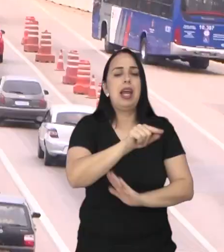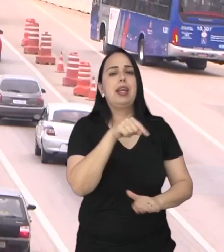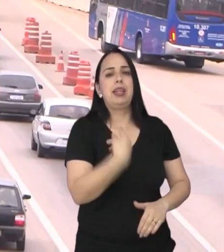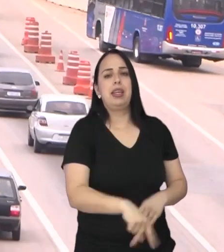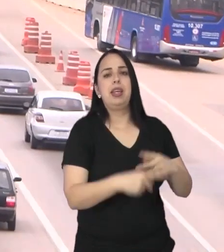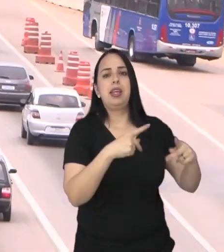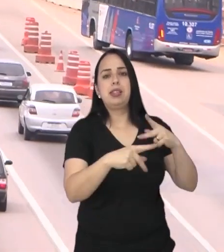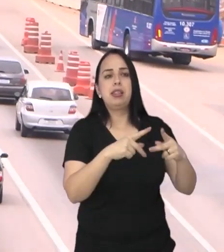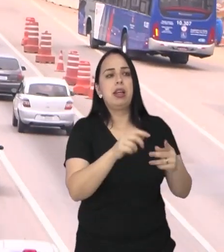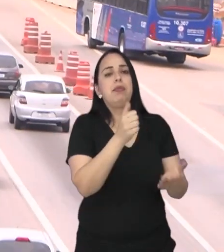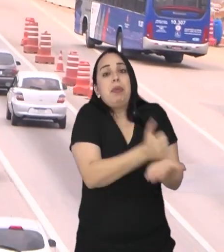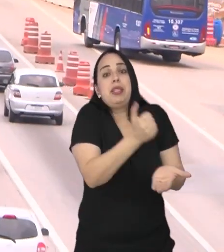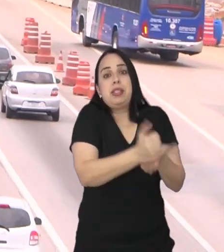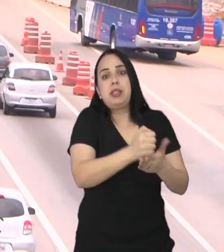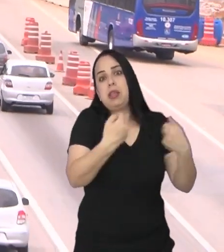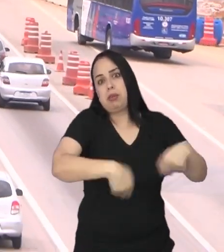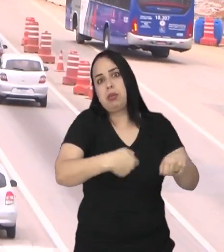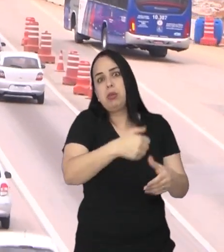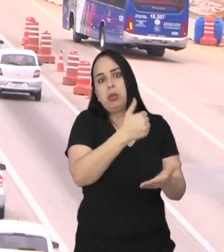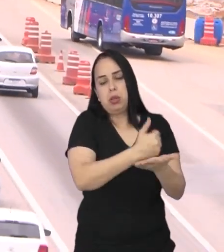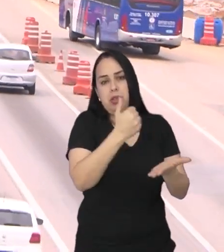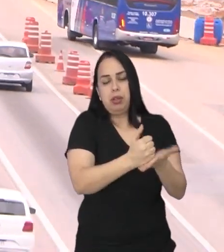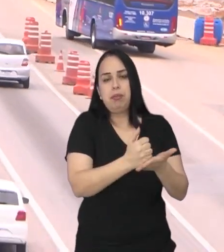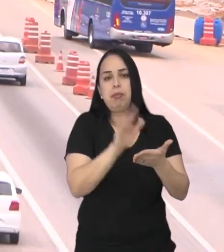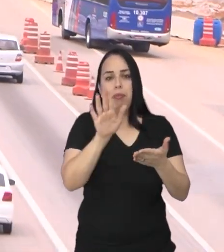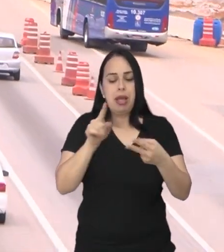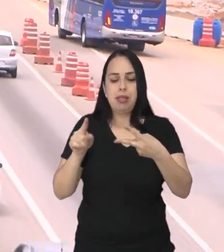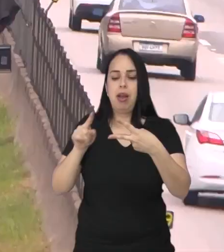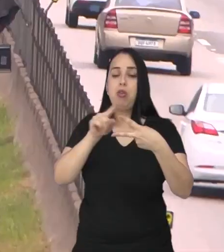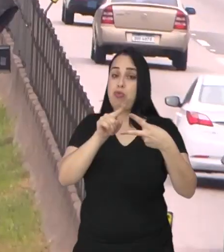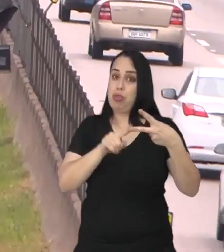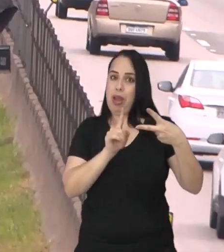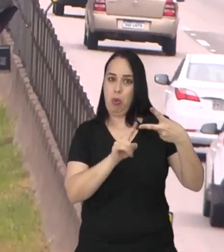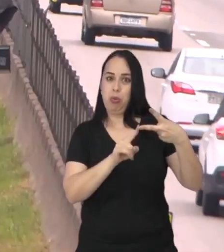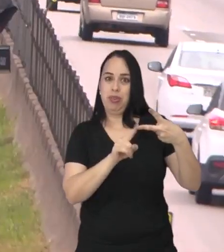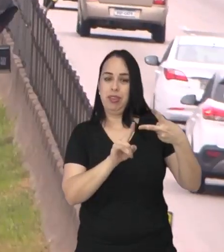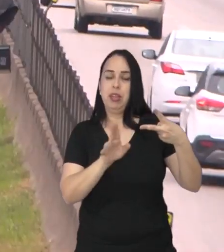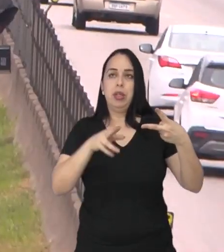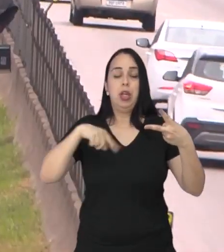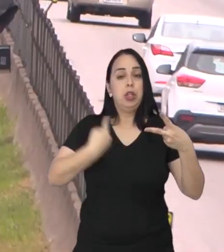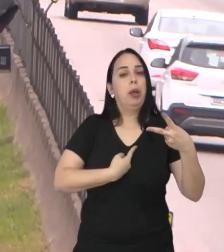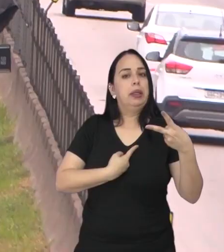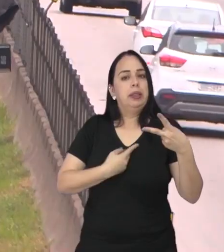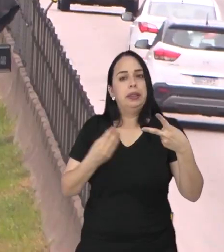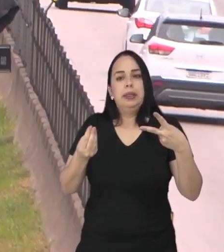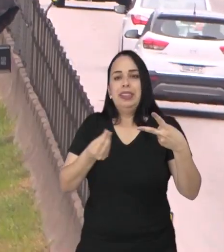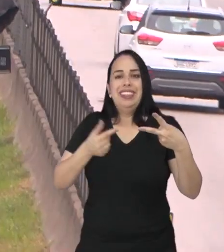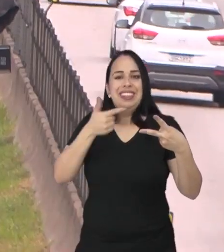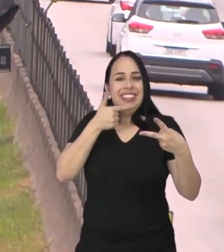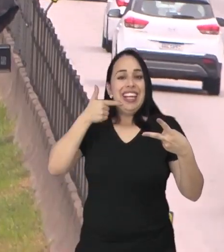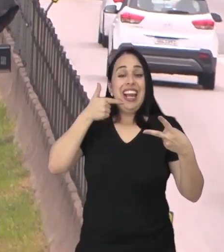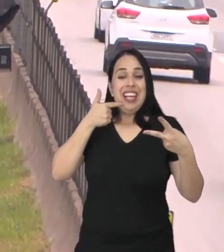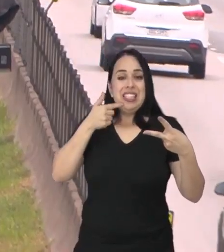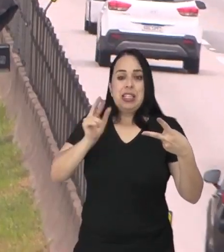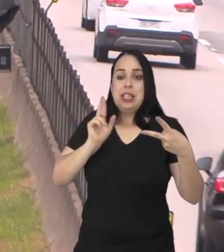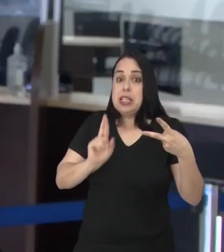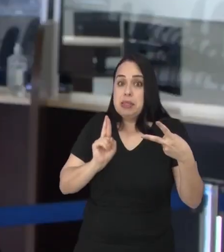desenvolvido, contratado, projeto executivo, mas deverá ser o segundo, né? Será o segundo. E a gente está muito contente